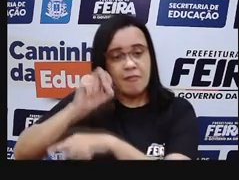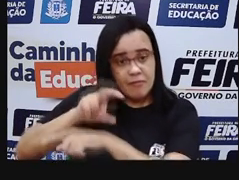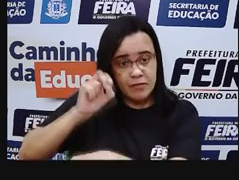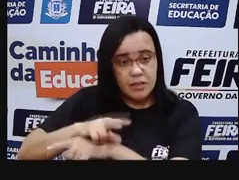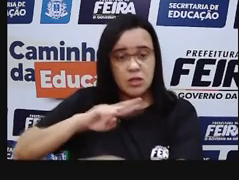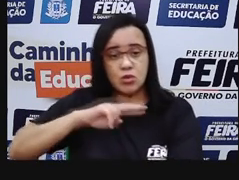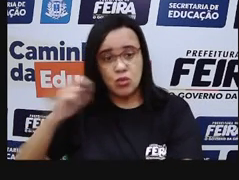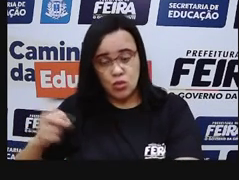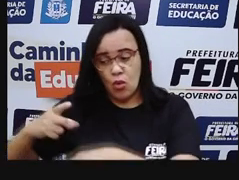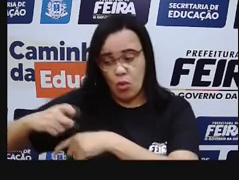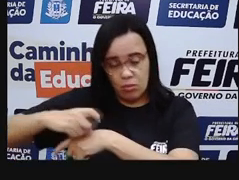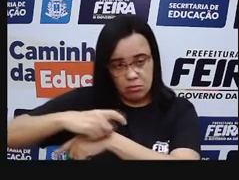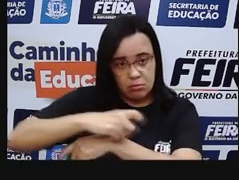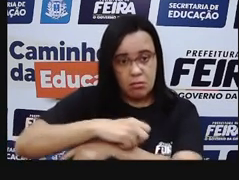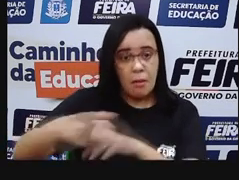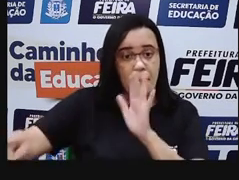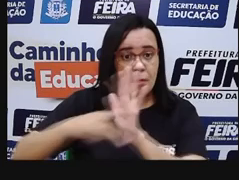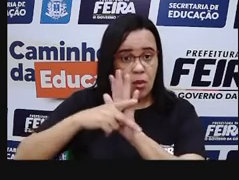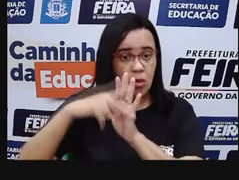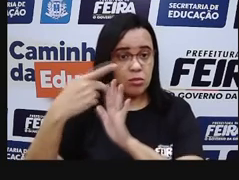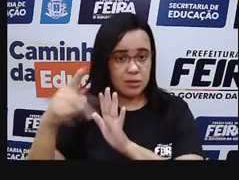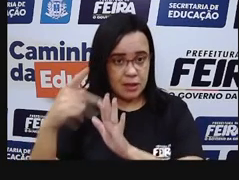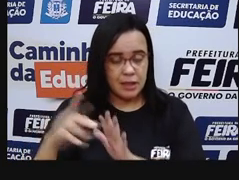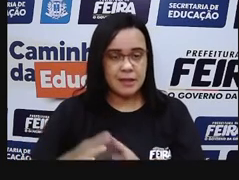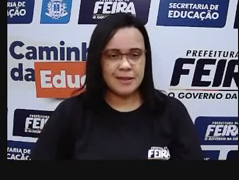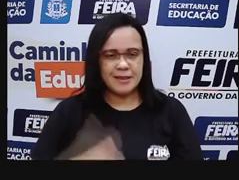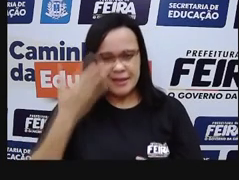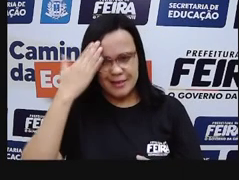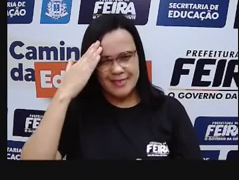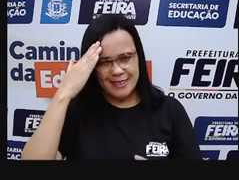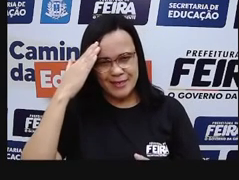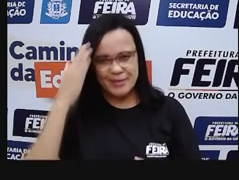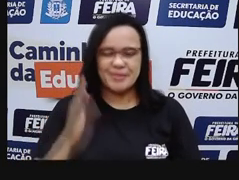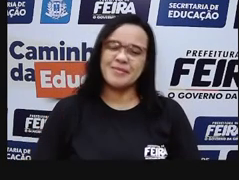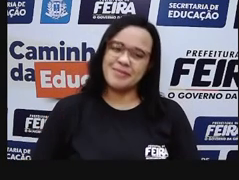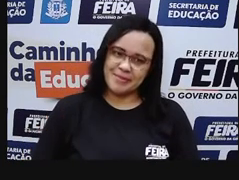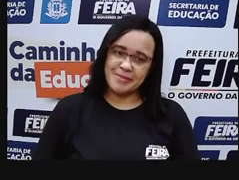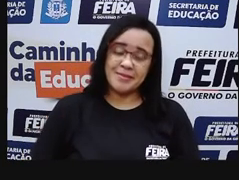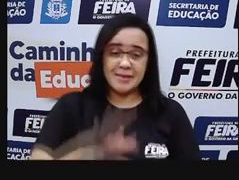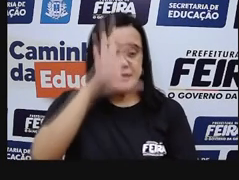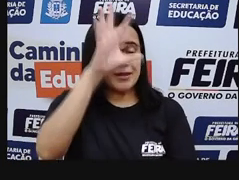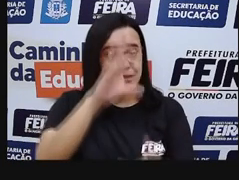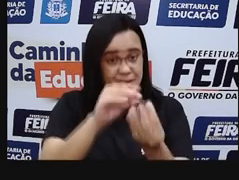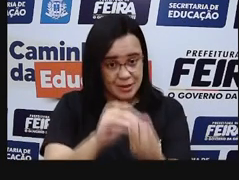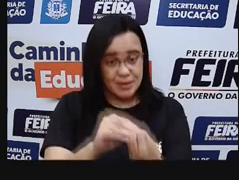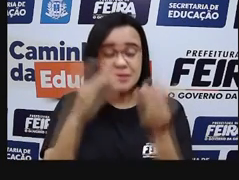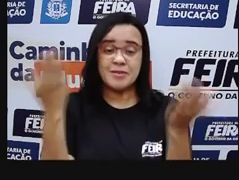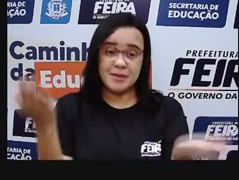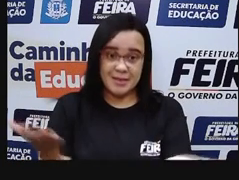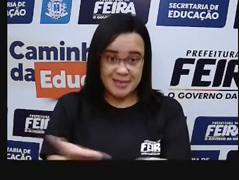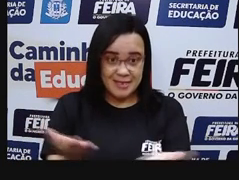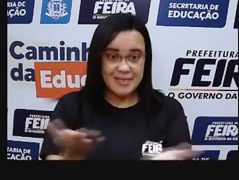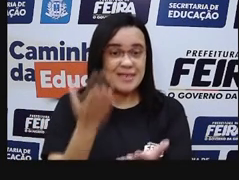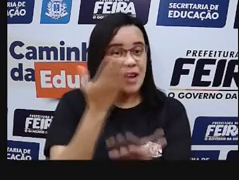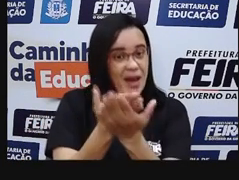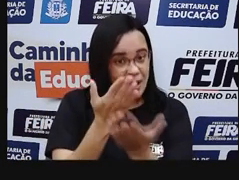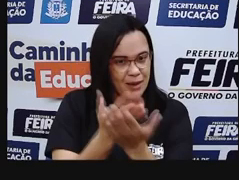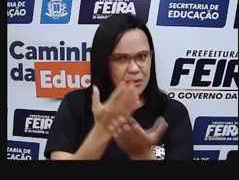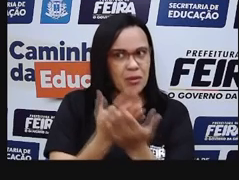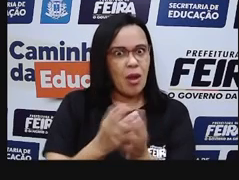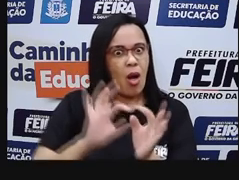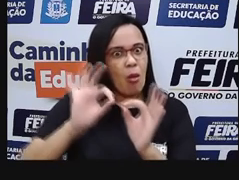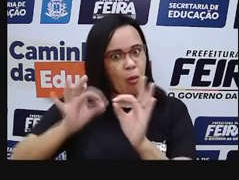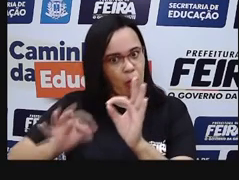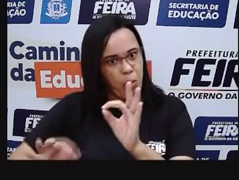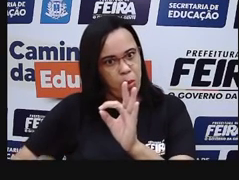específica Deu para entender tranquilo até aqui então resumindo a nossa aula lá longa hoje